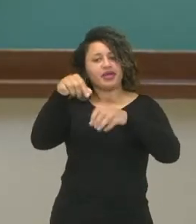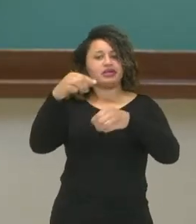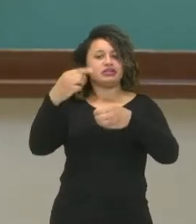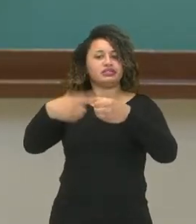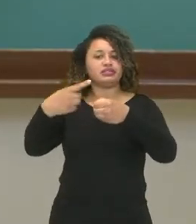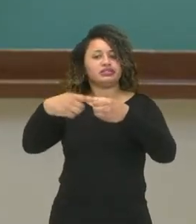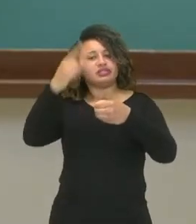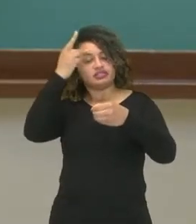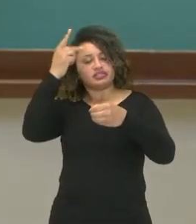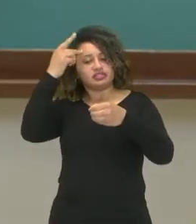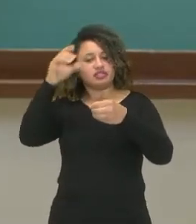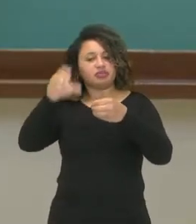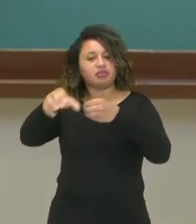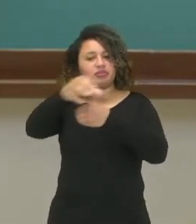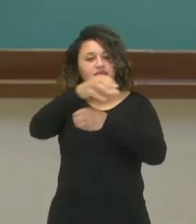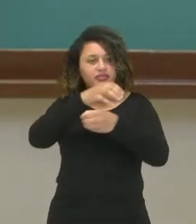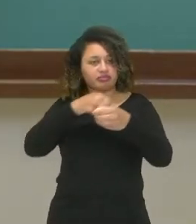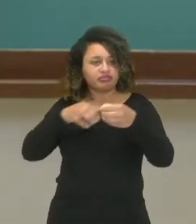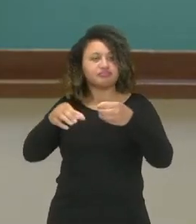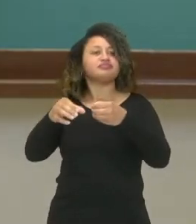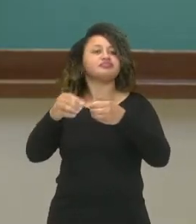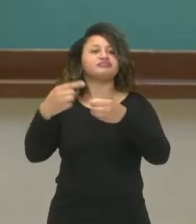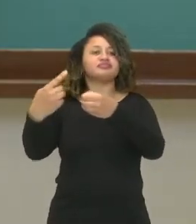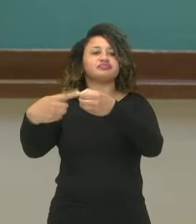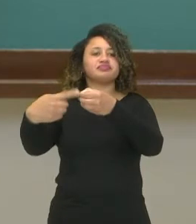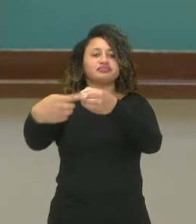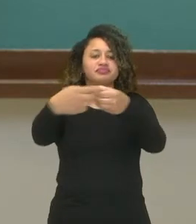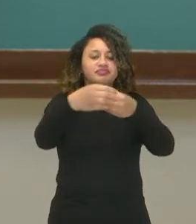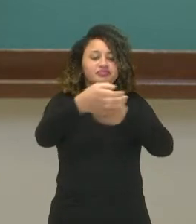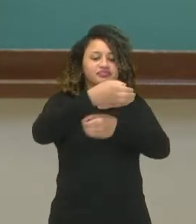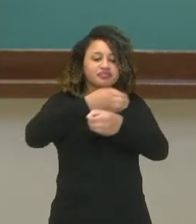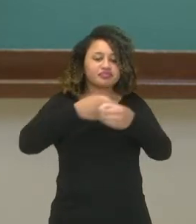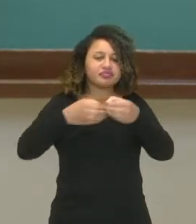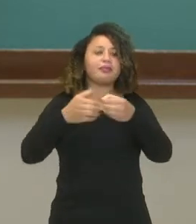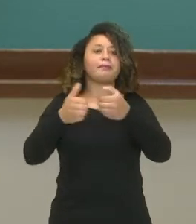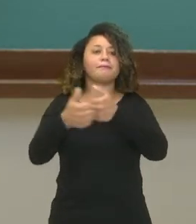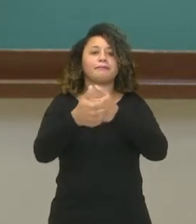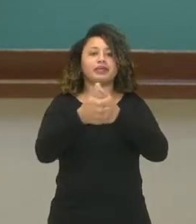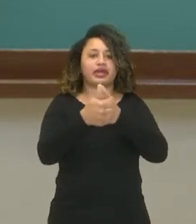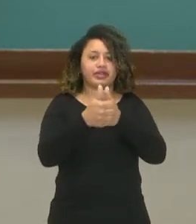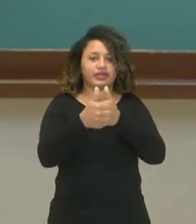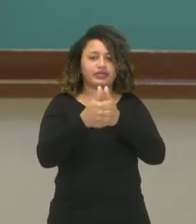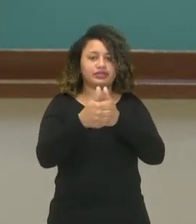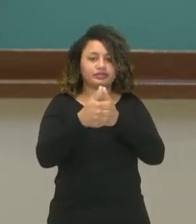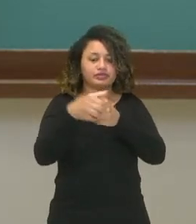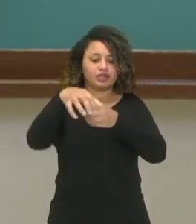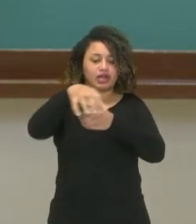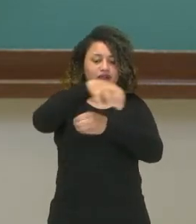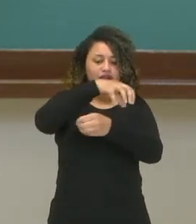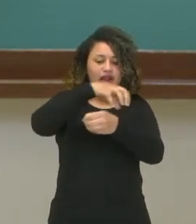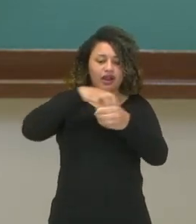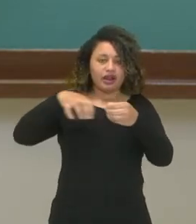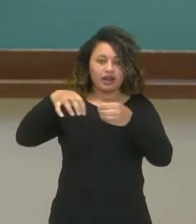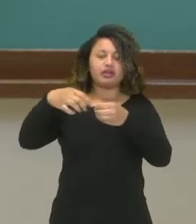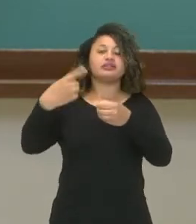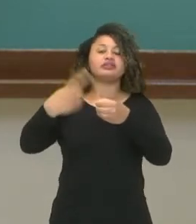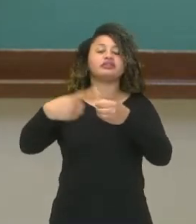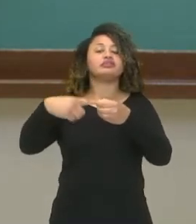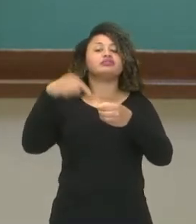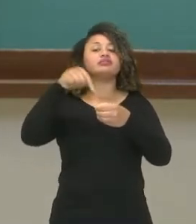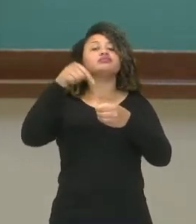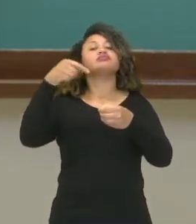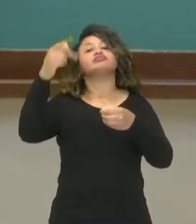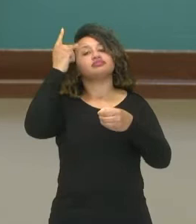São Paulo, Santo André, São Bernardo do Campo, São Caetano do Sul e Diadema, o entorno da cidade de São